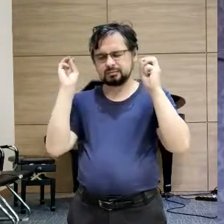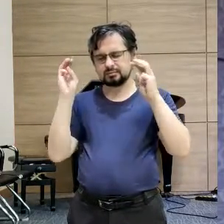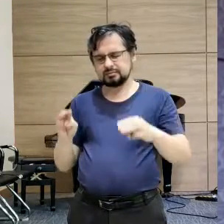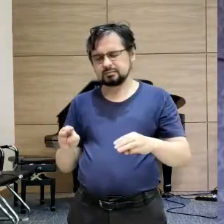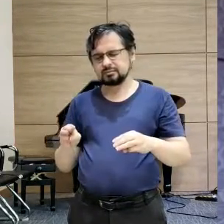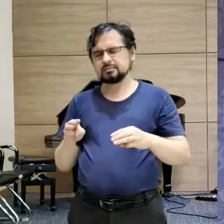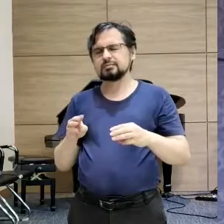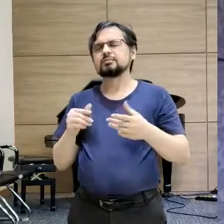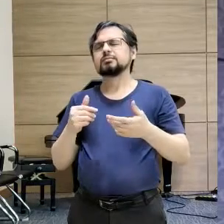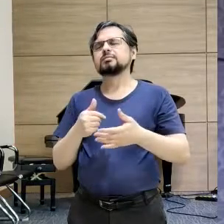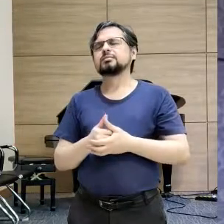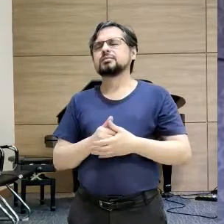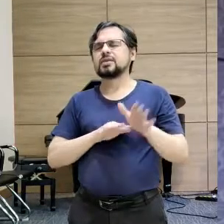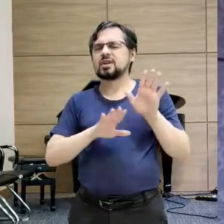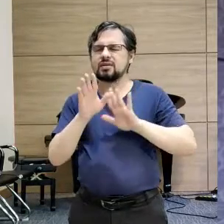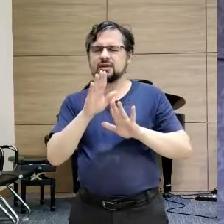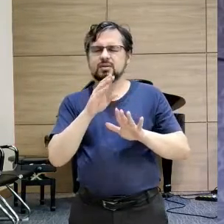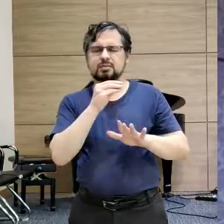pecado